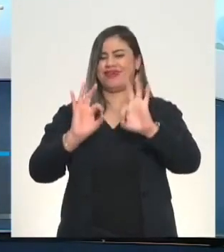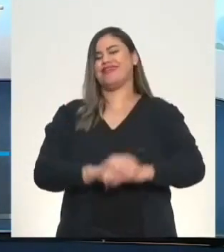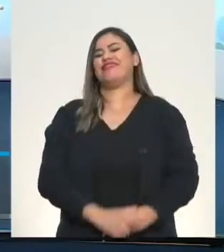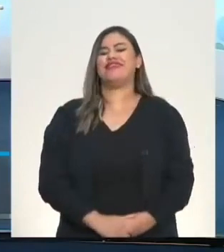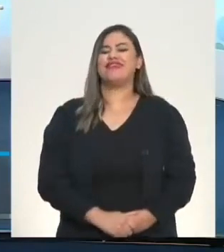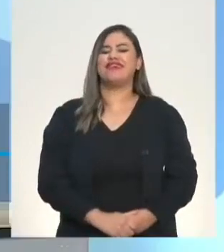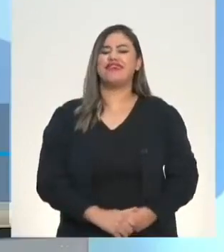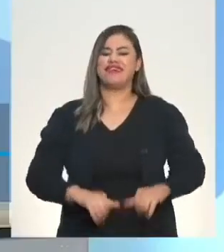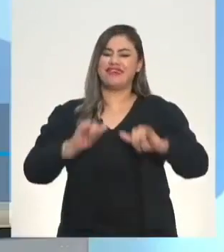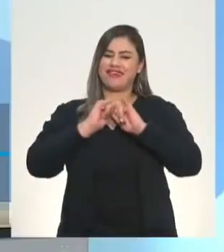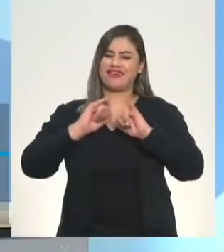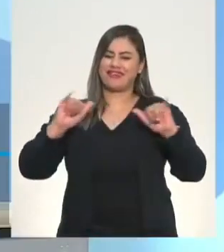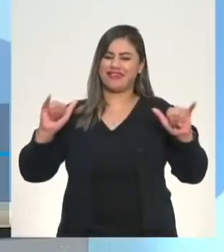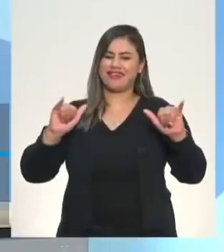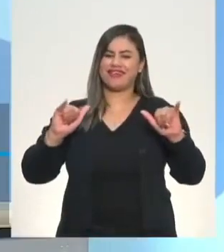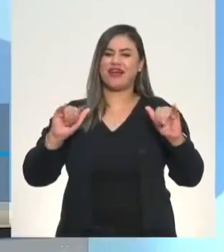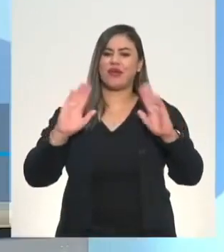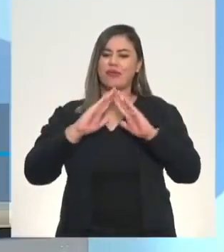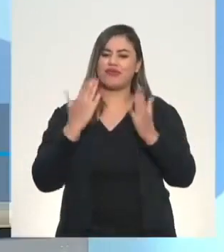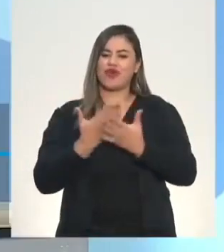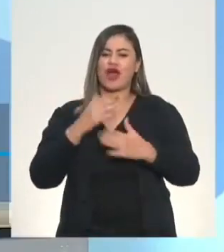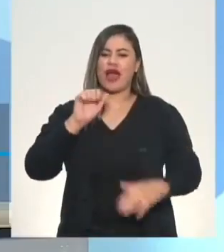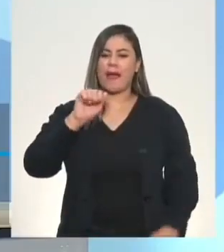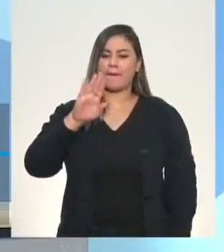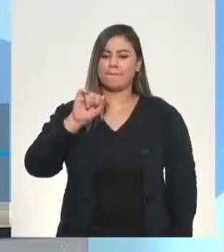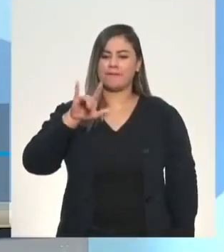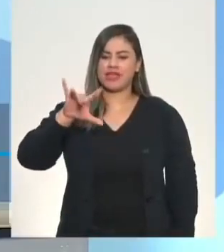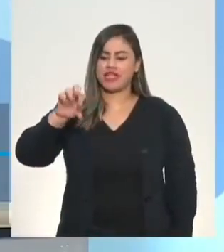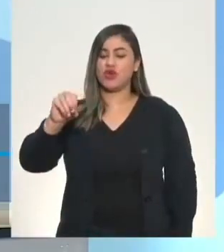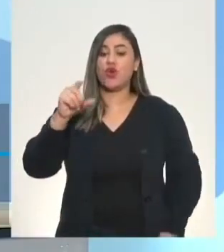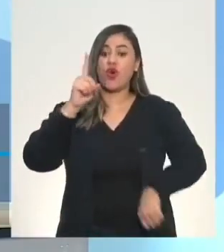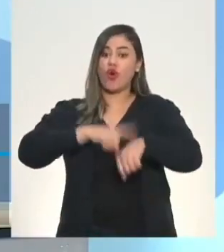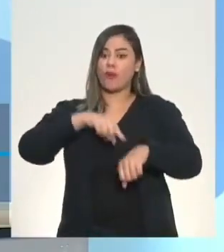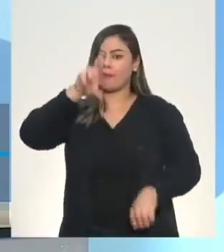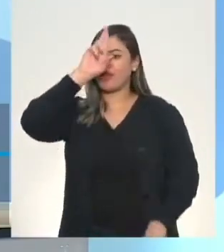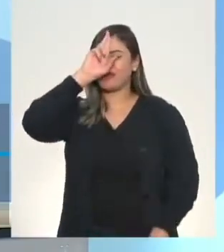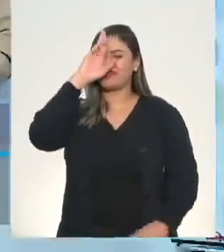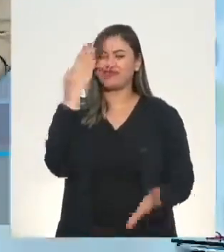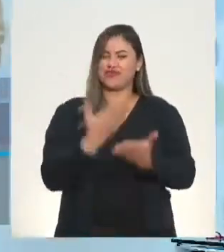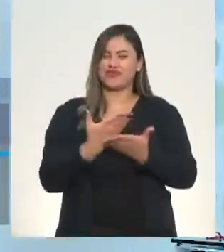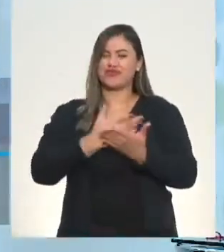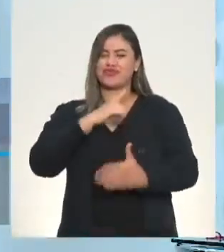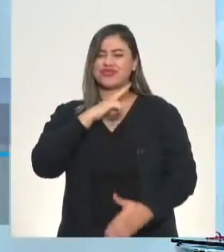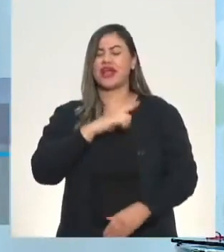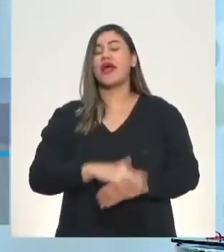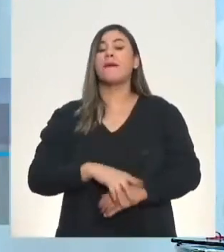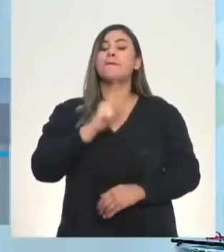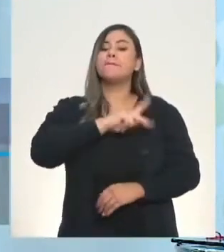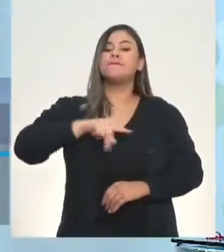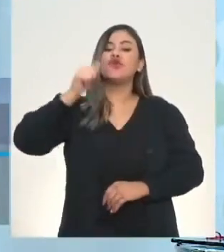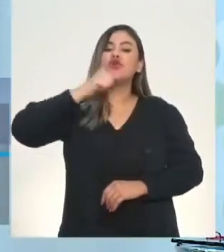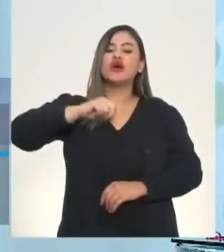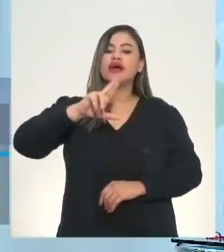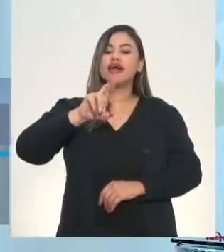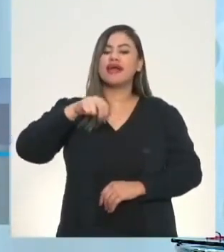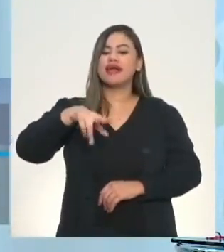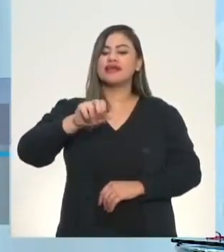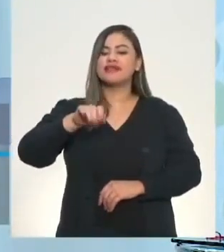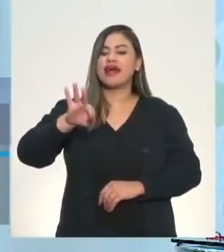recado do professor para a Escola Abílio. Aula meio-dia, alunos. Legal. A professora Renata também estava aqui com a gente. Ela